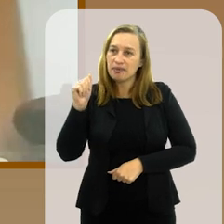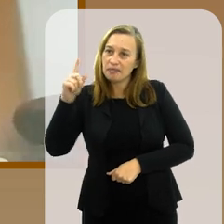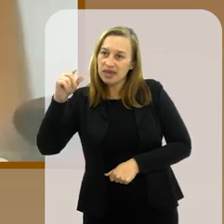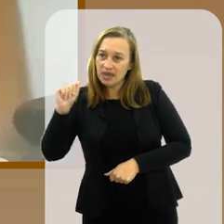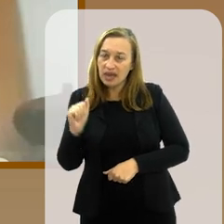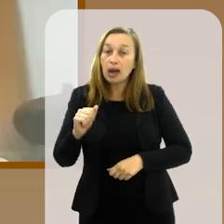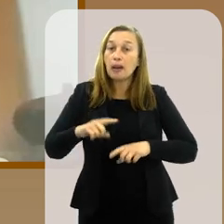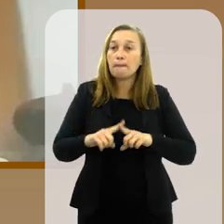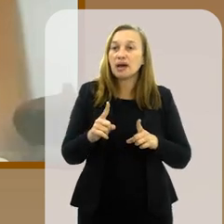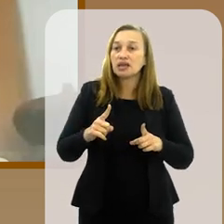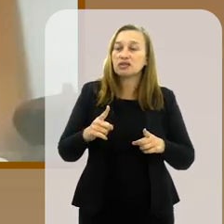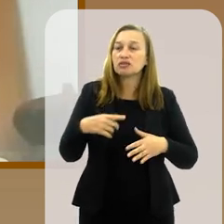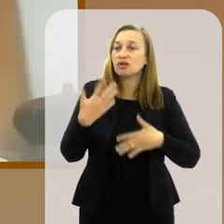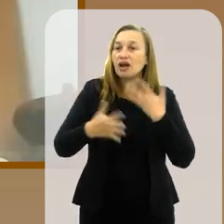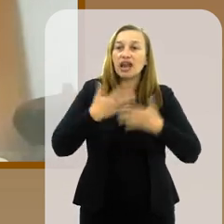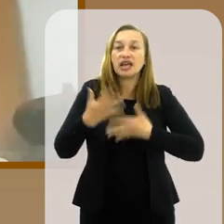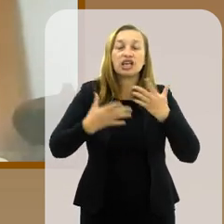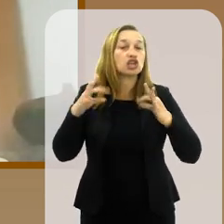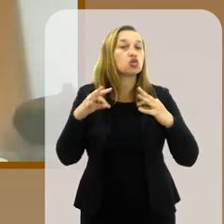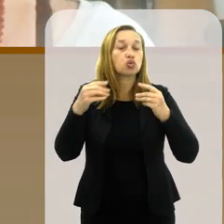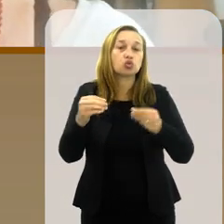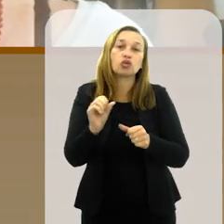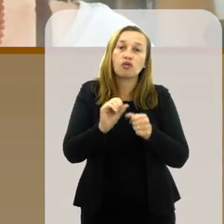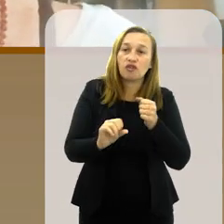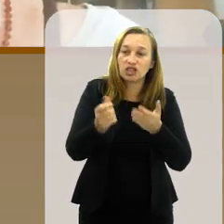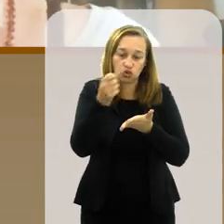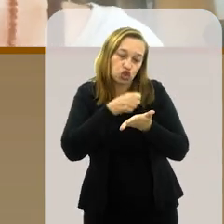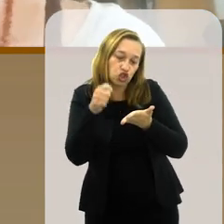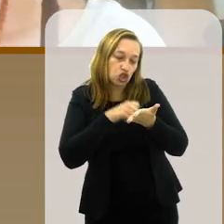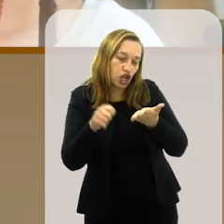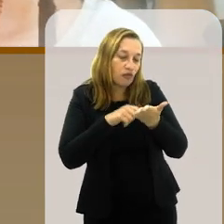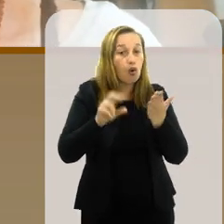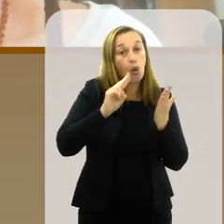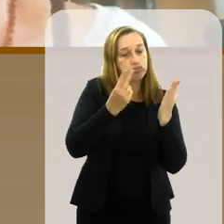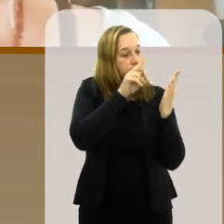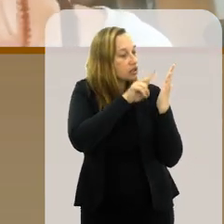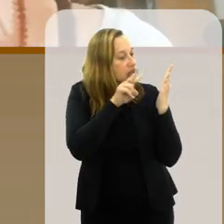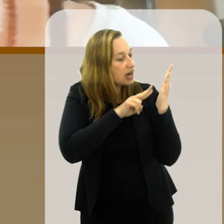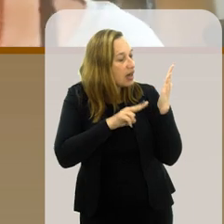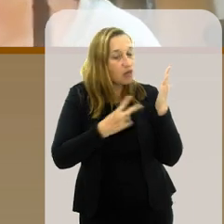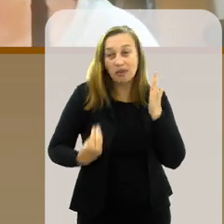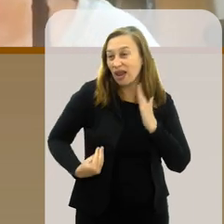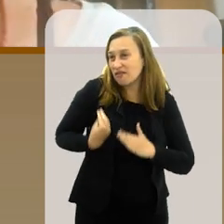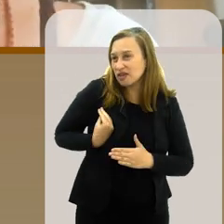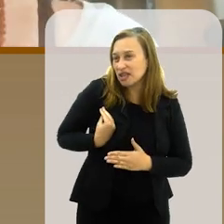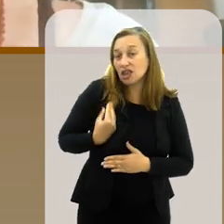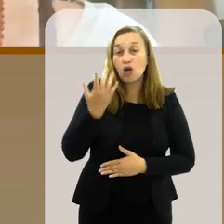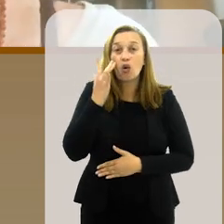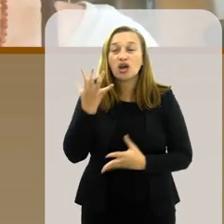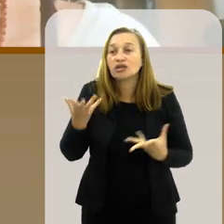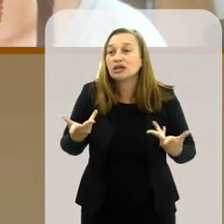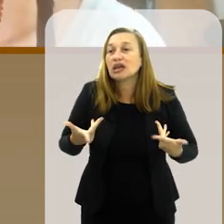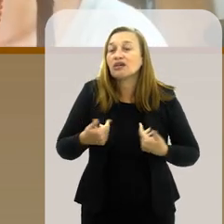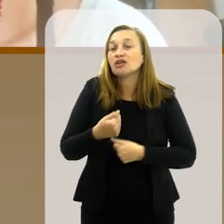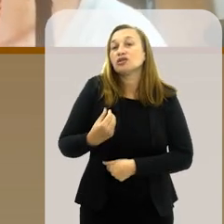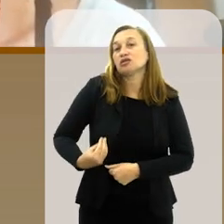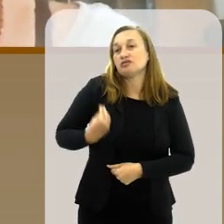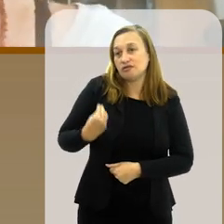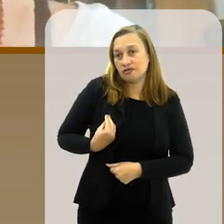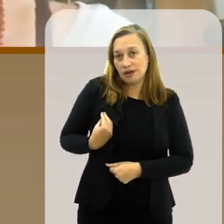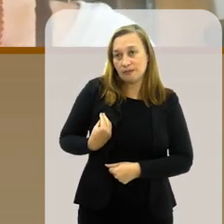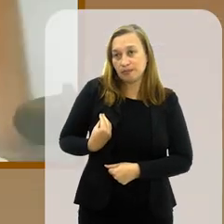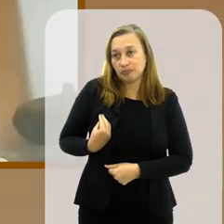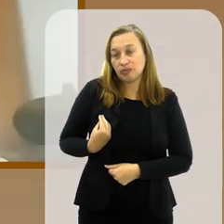tenho muito entusiasmo por tudo que eu escrevo, que eu faço, por tudo que eu leio, pela vida. Acho incrível